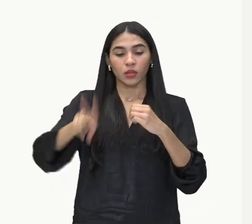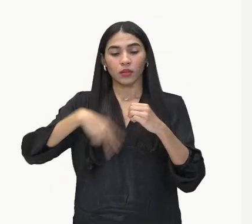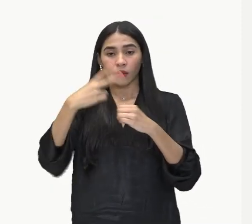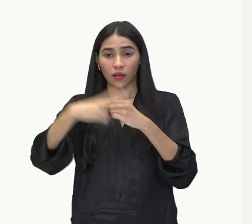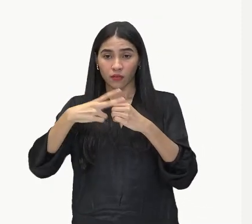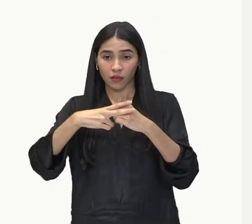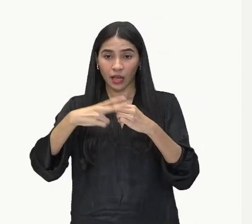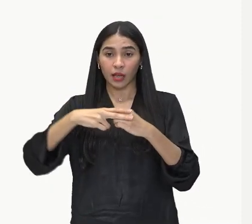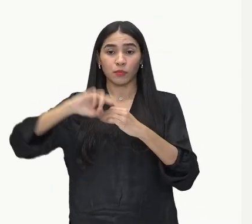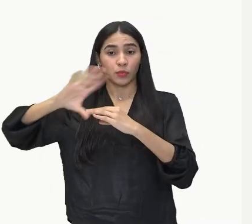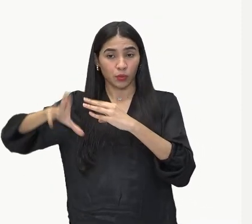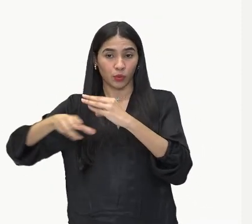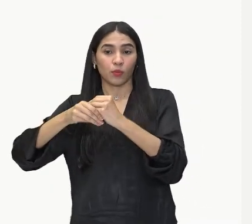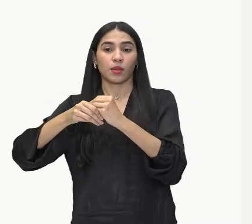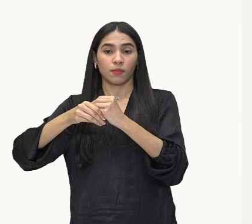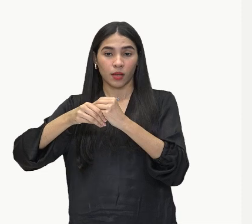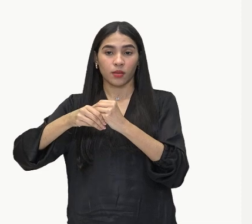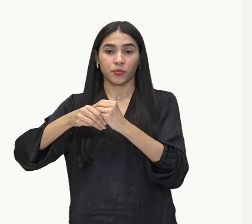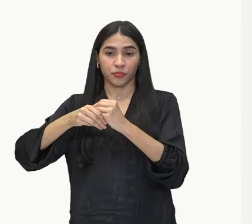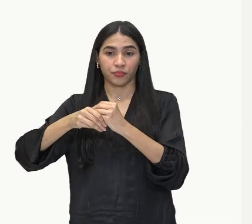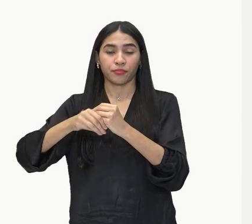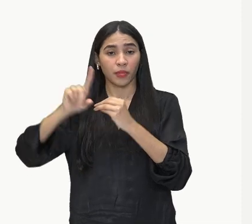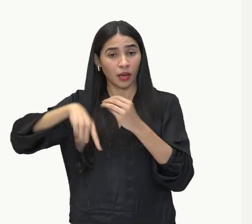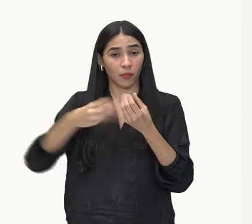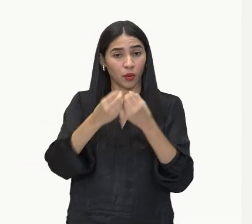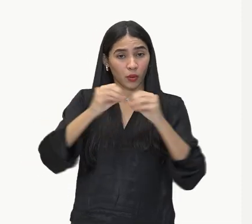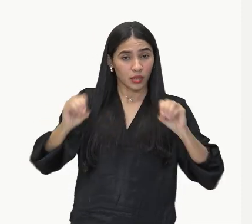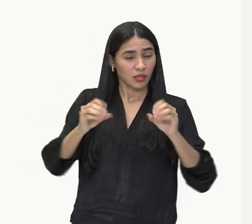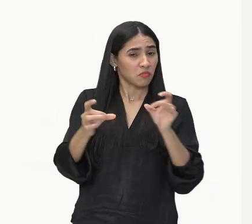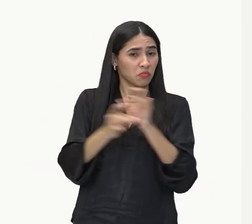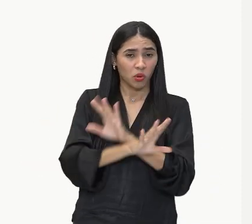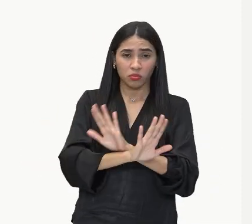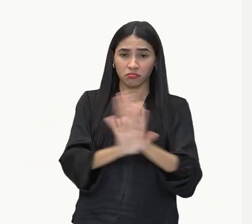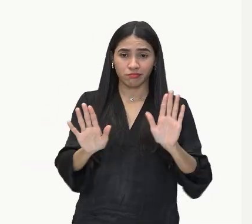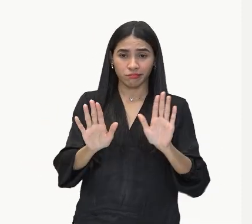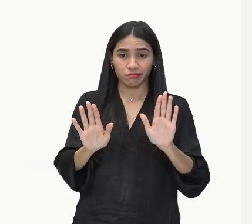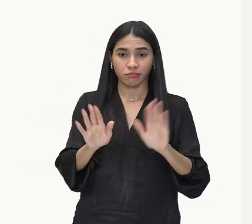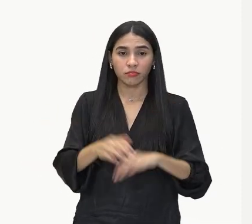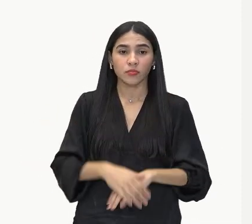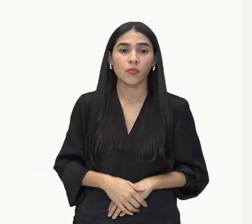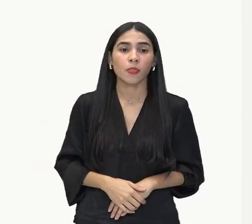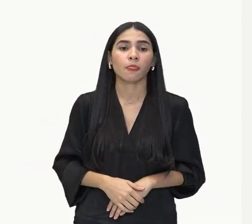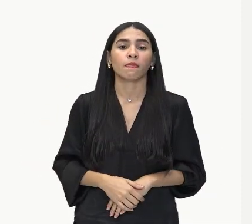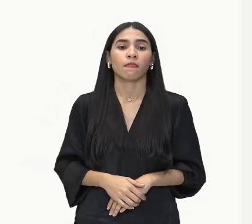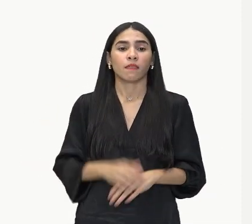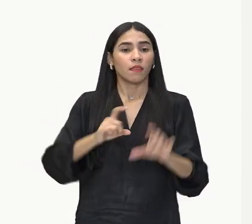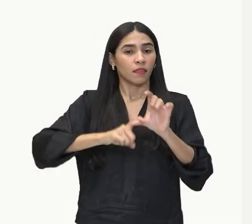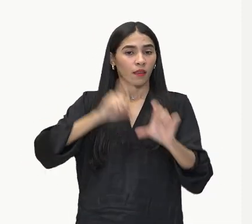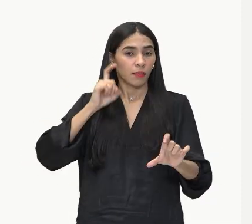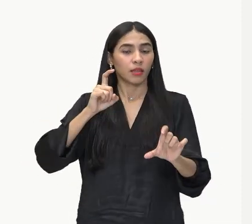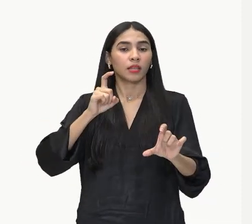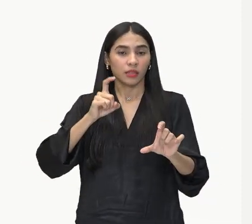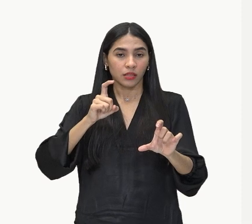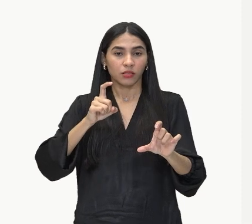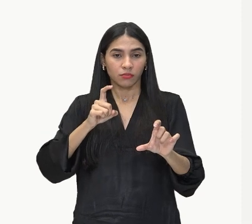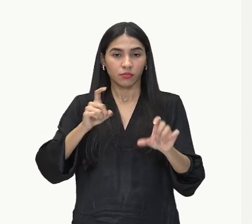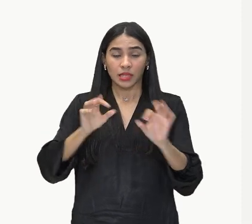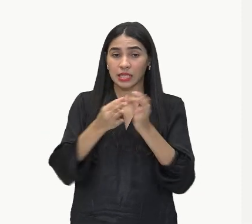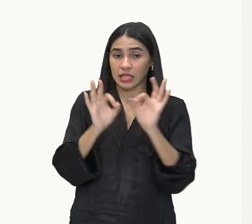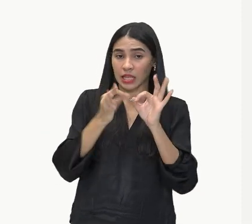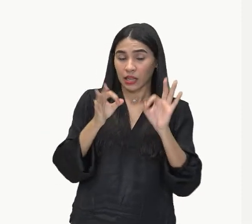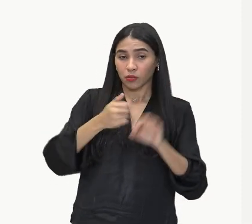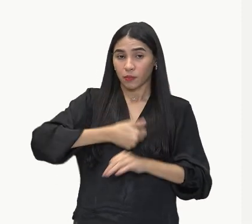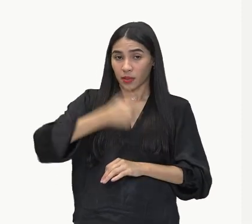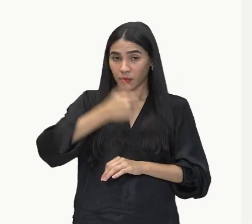o complemento também é uma oração completa. Ela é independente do ponto de vista sintático da